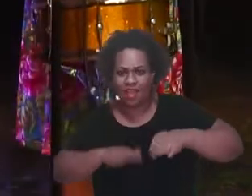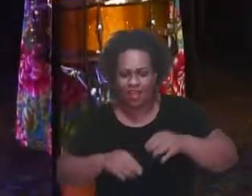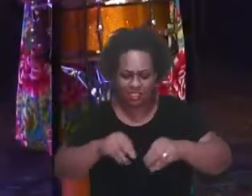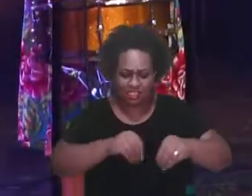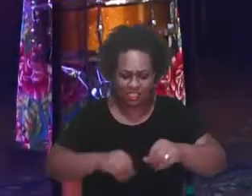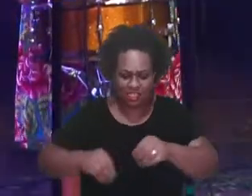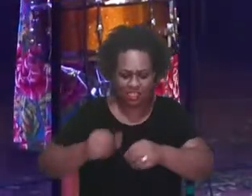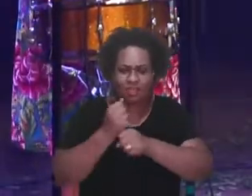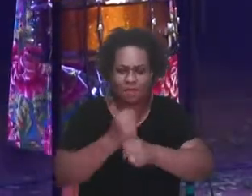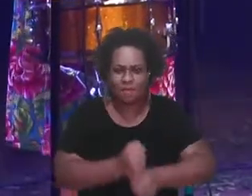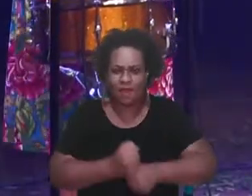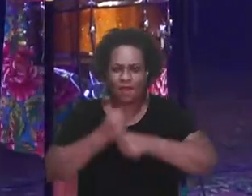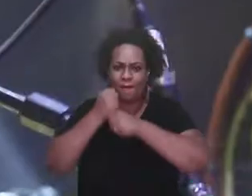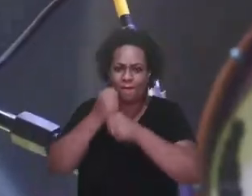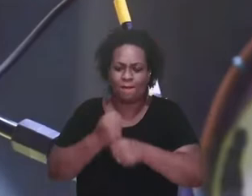segundo